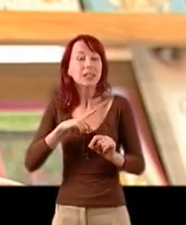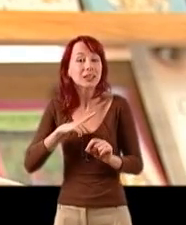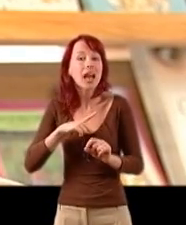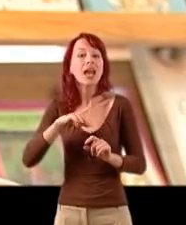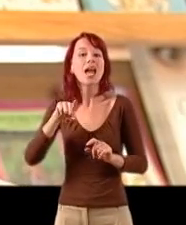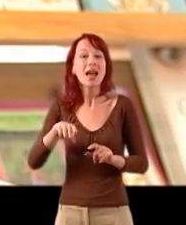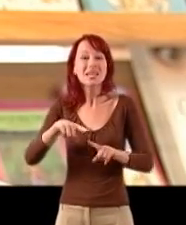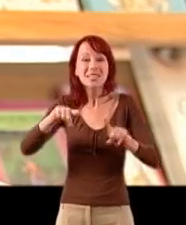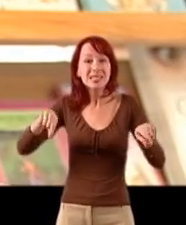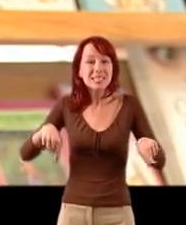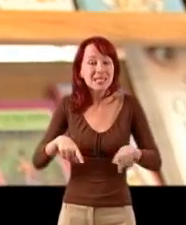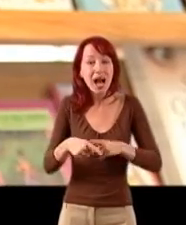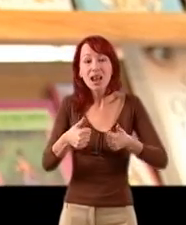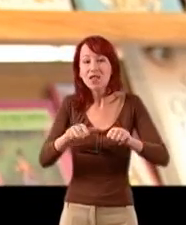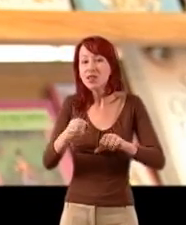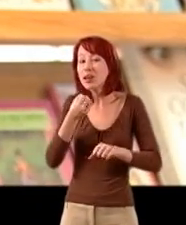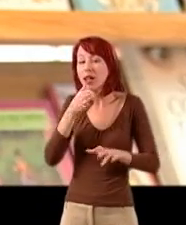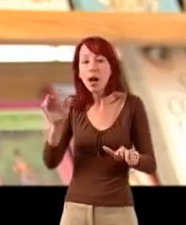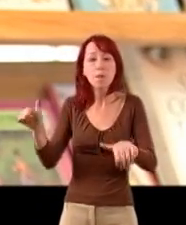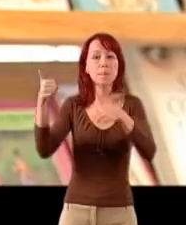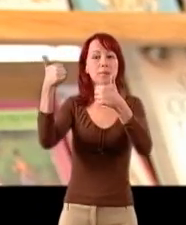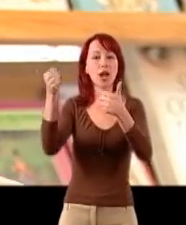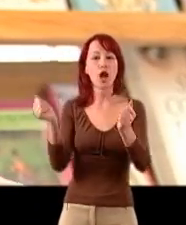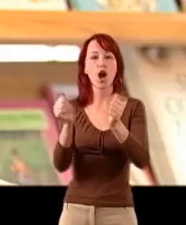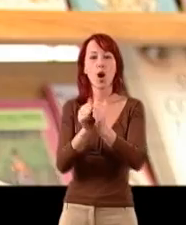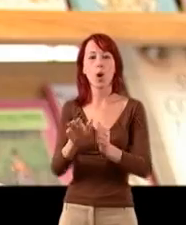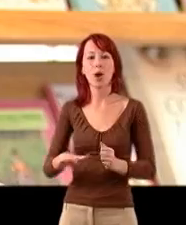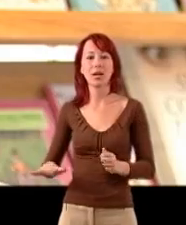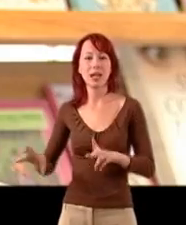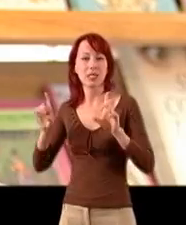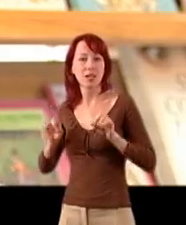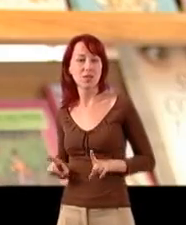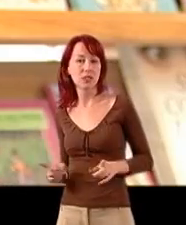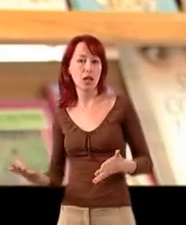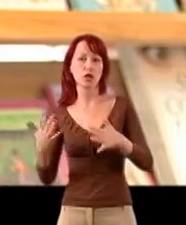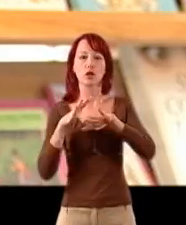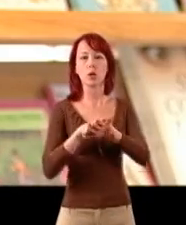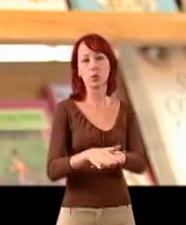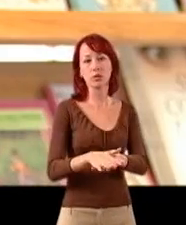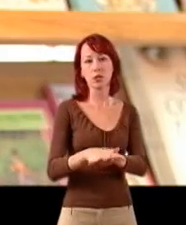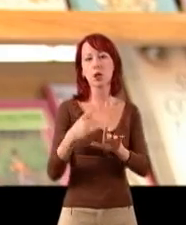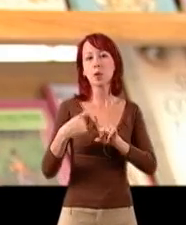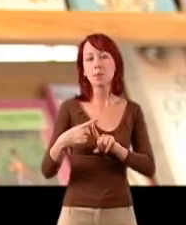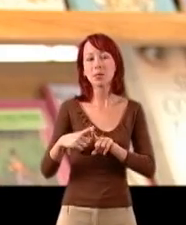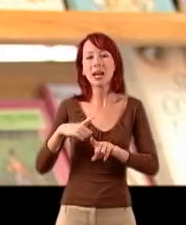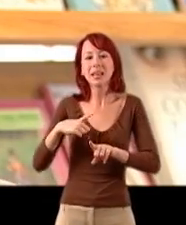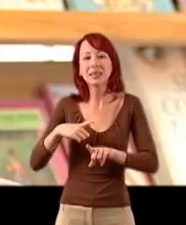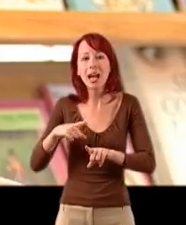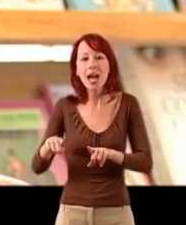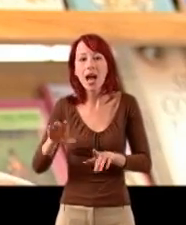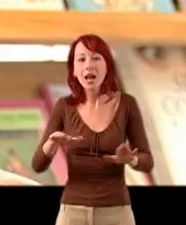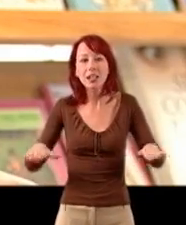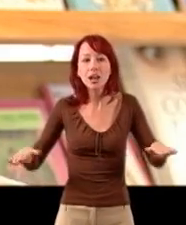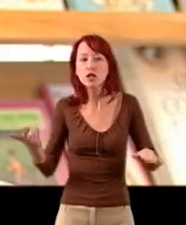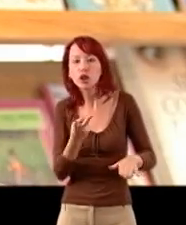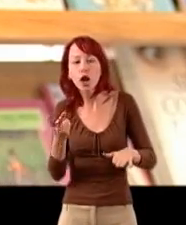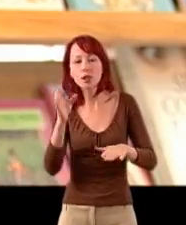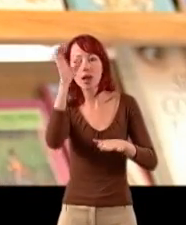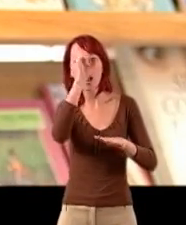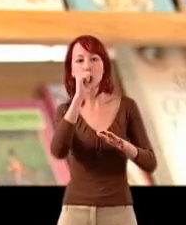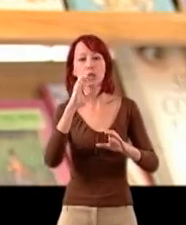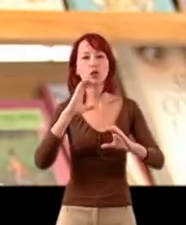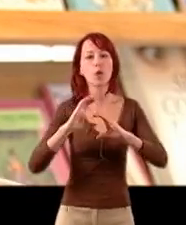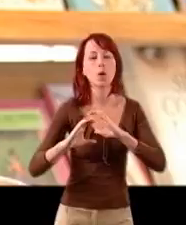a sala ela fica muito mais rica com a presença de uma criança com uma deficiência. Existe um, cria-se um clima de cooperação